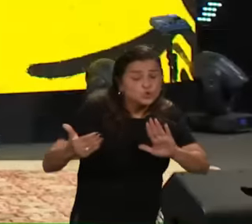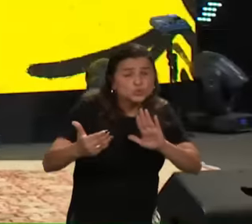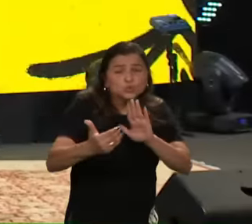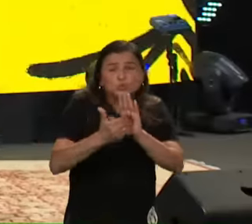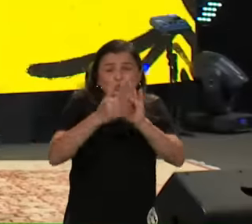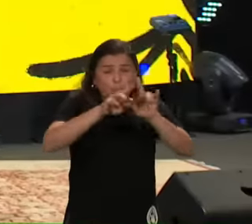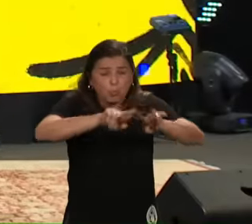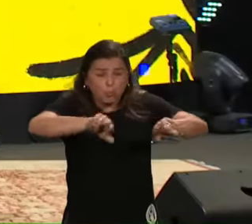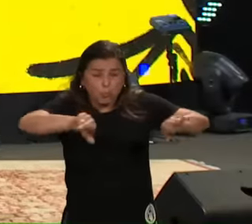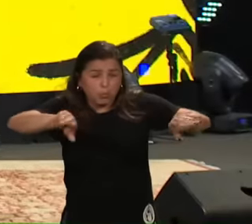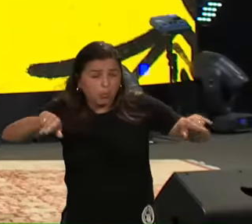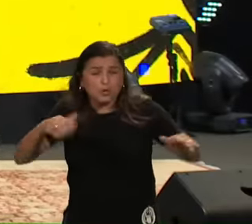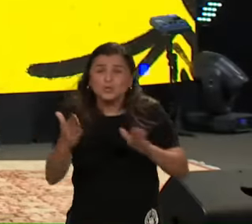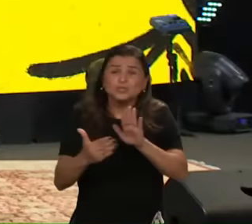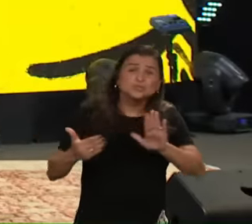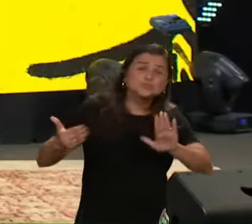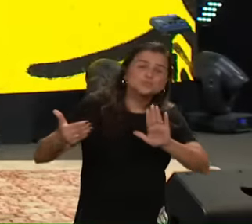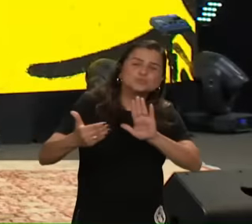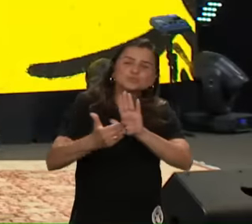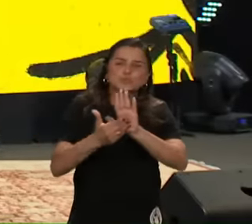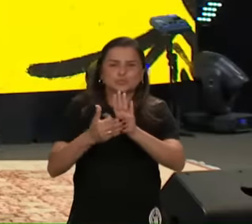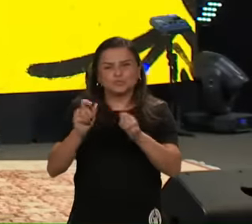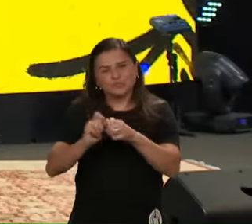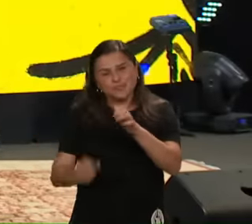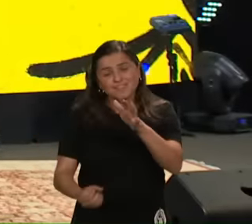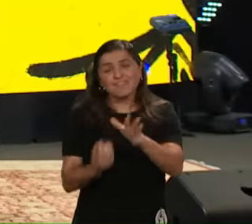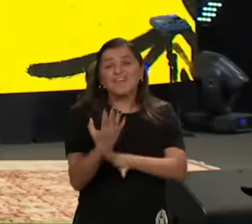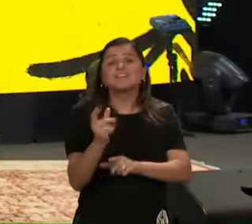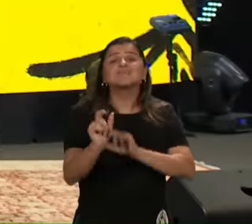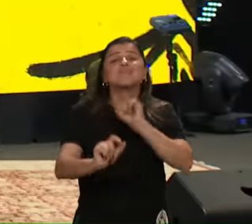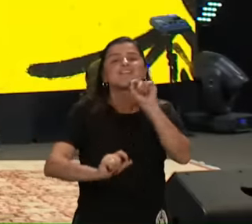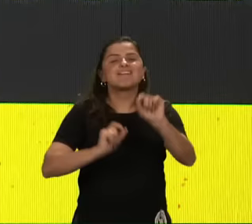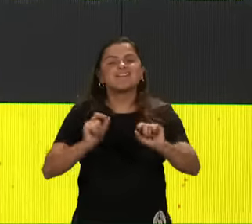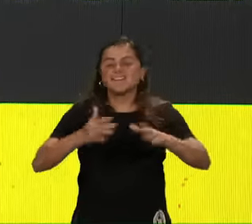feito, tudo para agradar o Senhor.